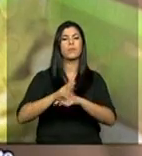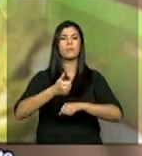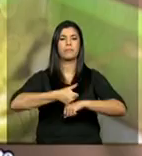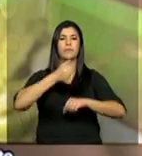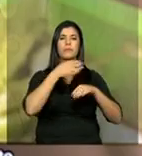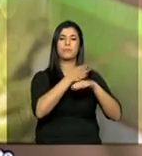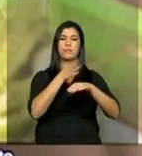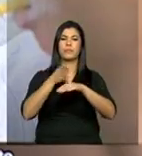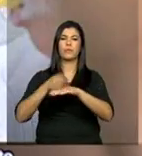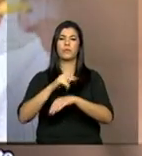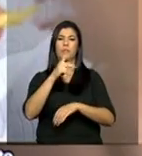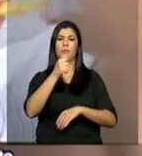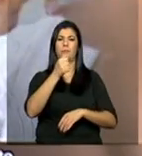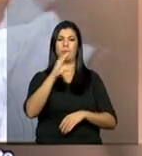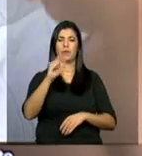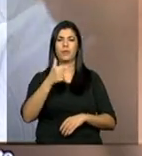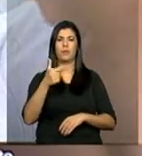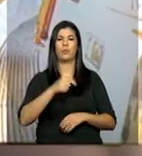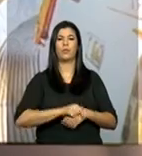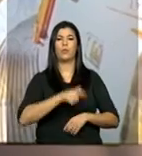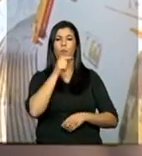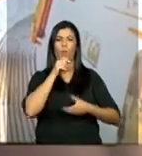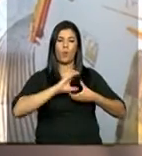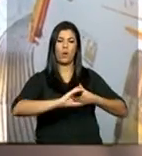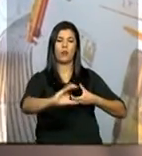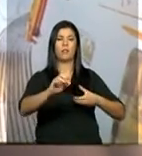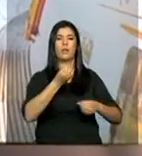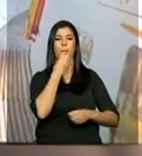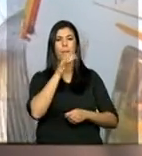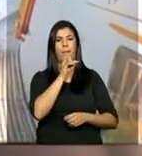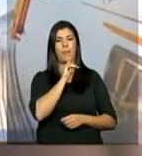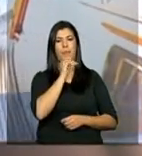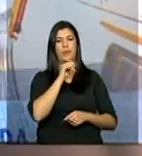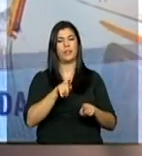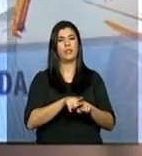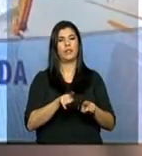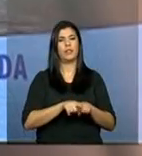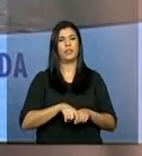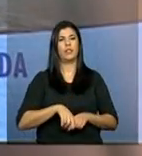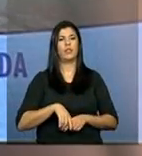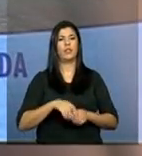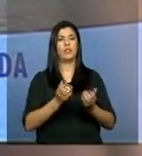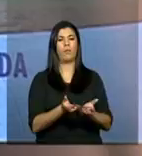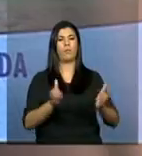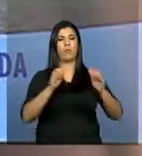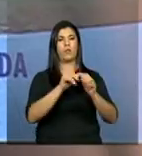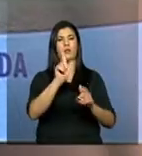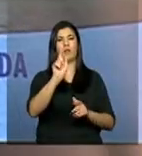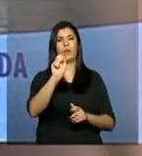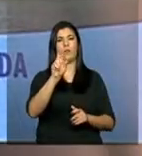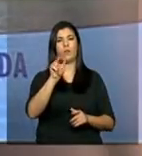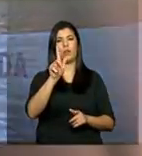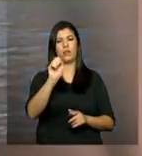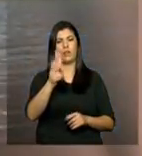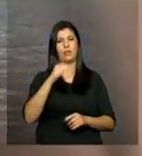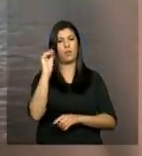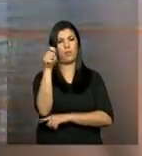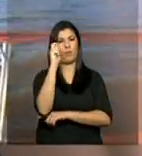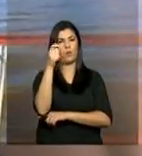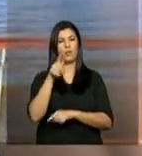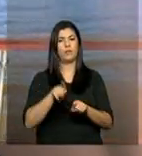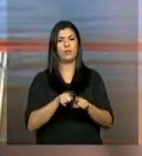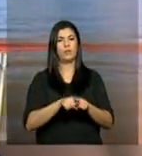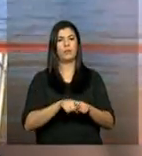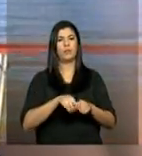os investimentos do PAC 2 em saneamento. Um bom exemplo está na região da Bacia do Guaíba, no Rio Grande do Sul.